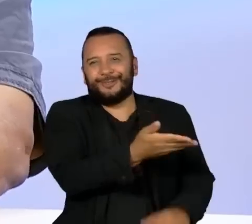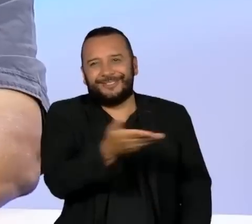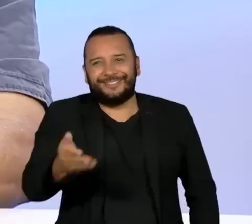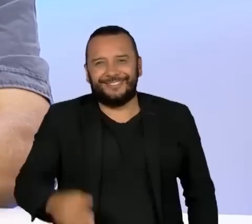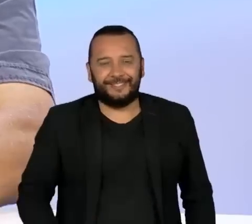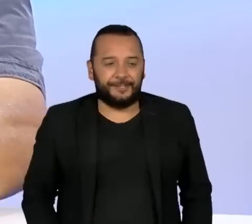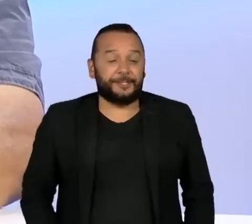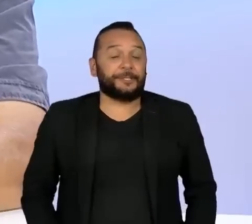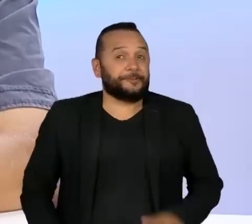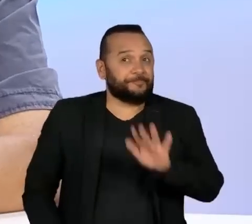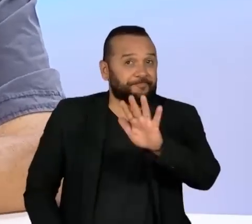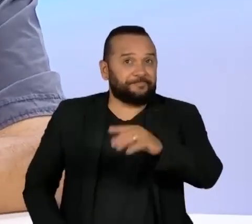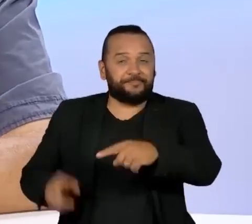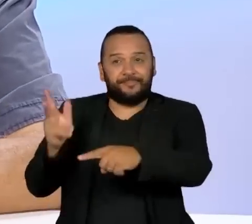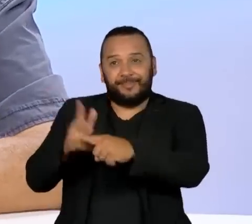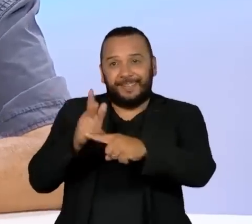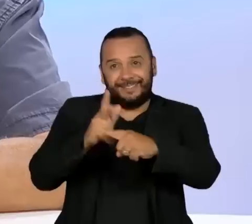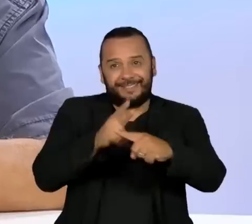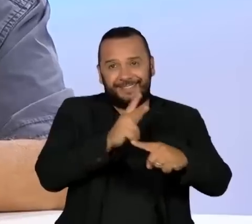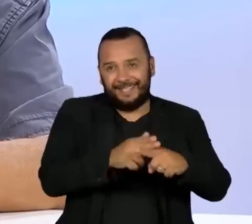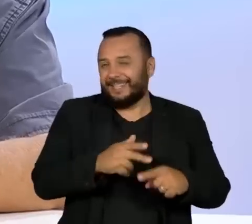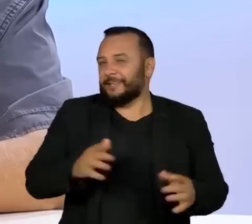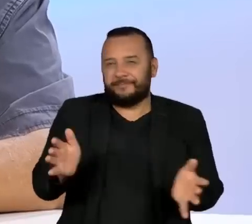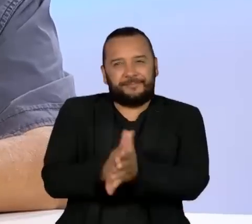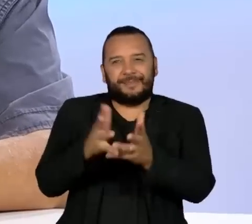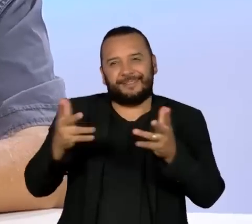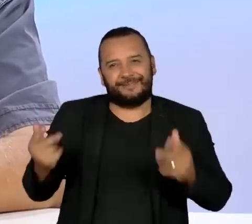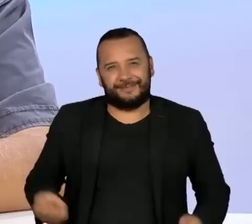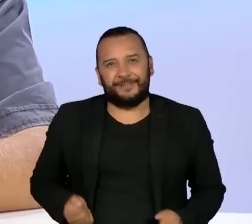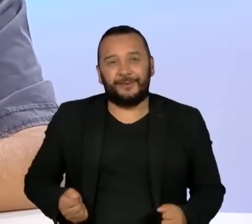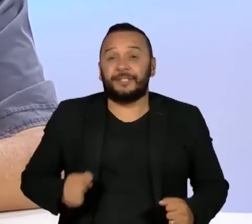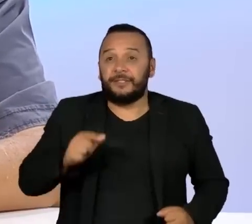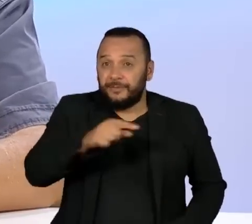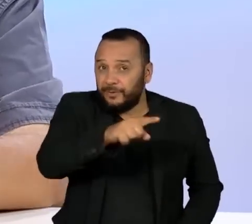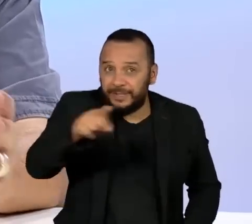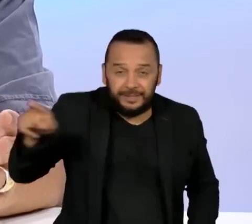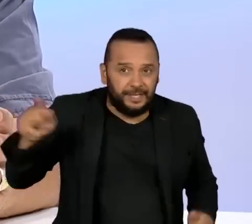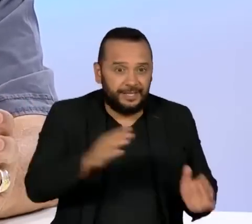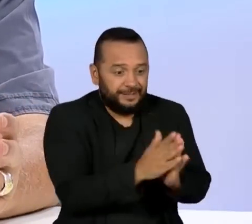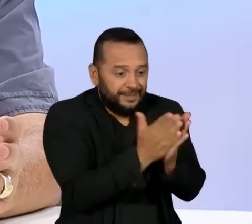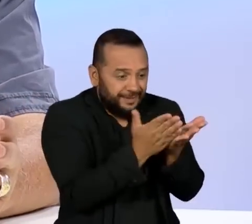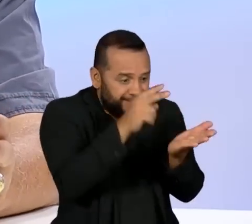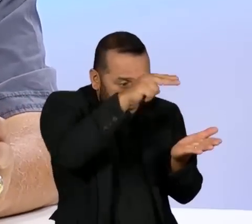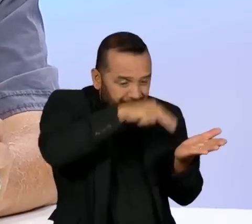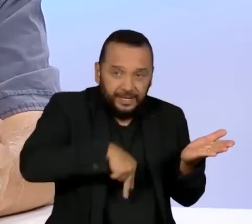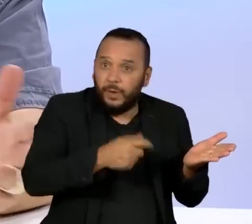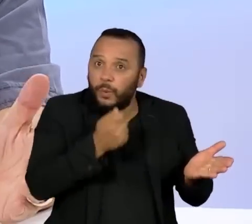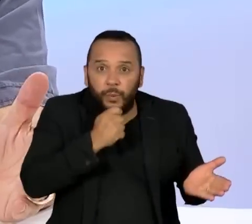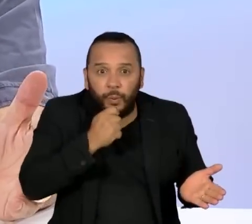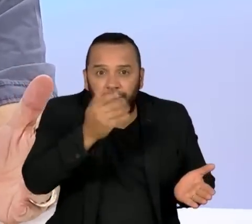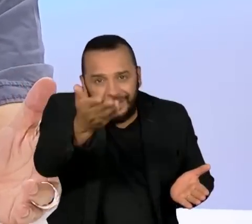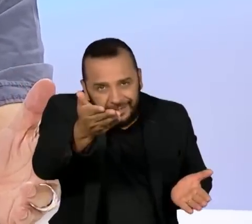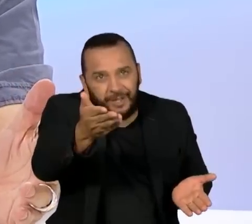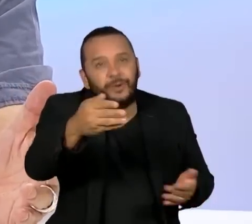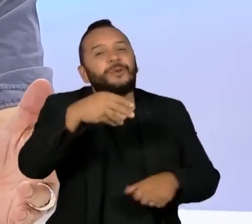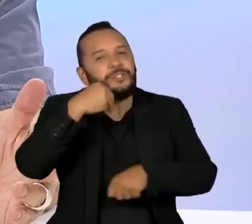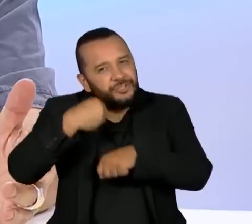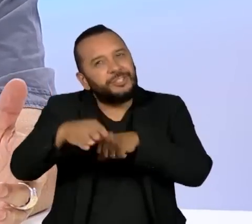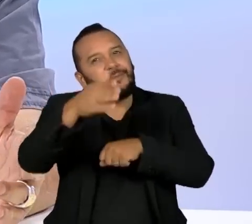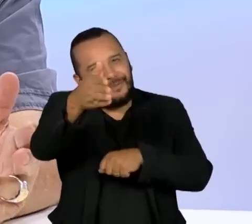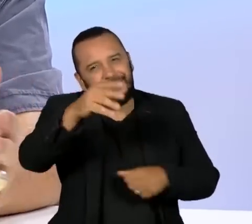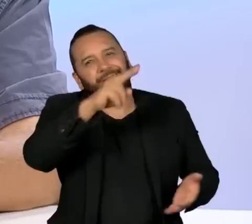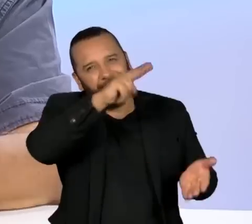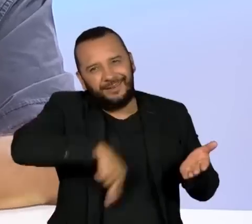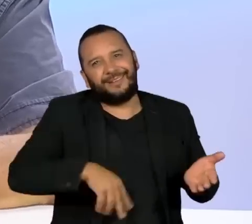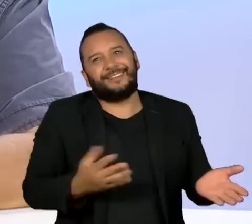É a série, olha, a série é incrível. Agora, eu sugiro, quem não leu o livro, é uma obra-prima, é isso que a